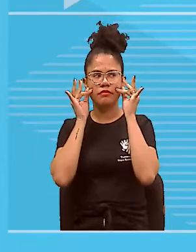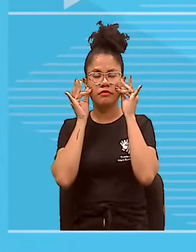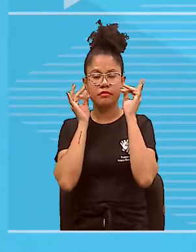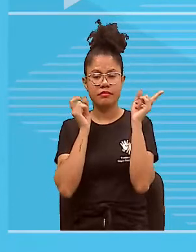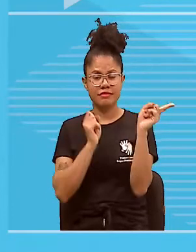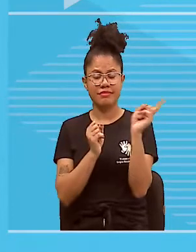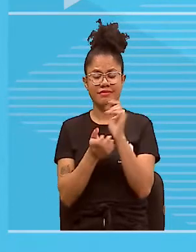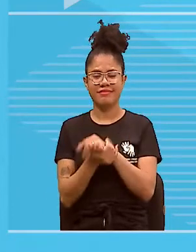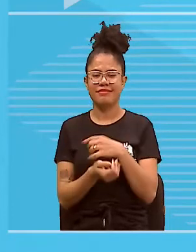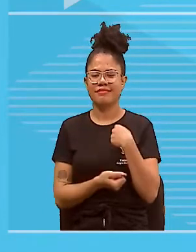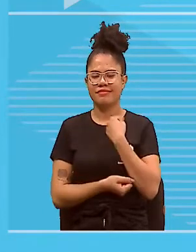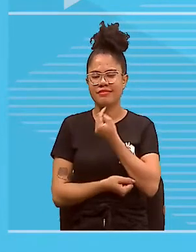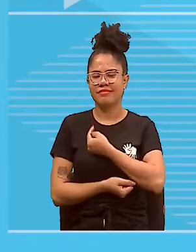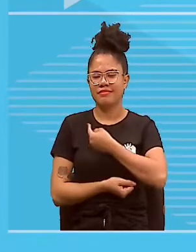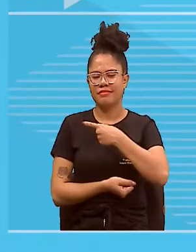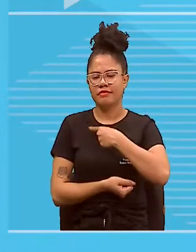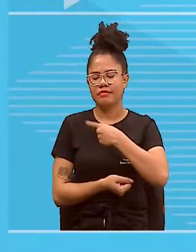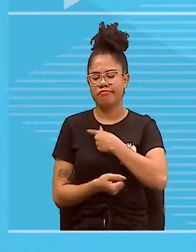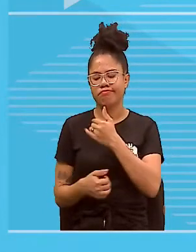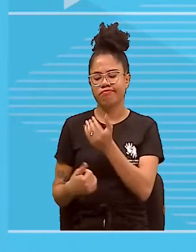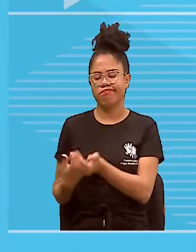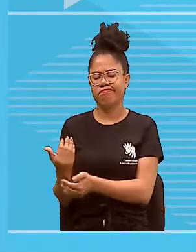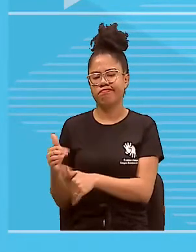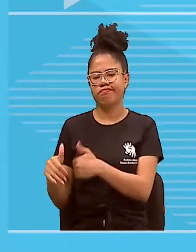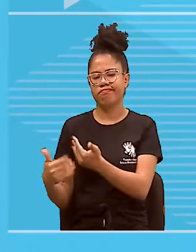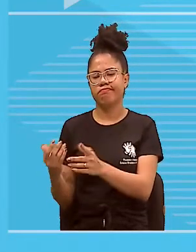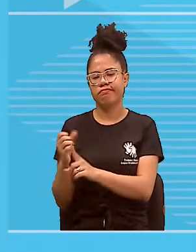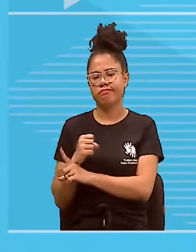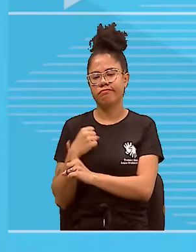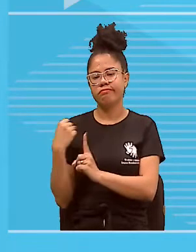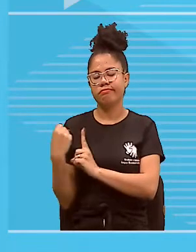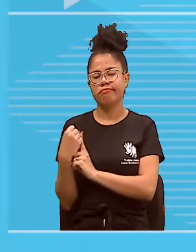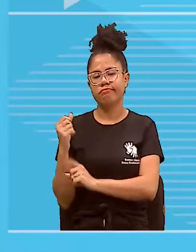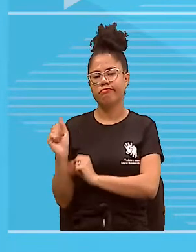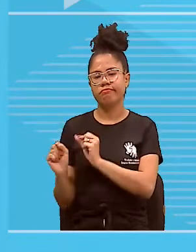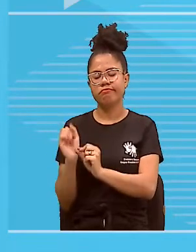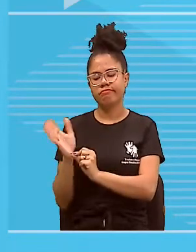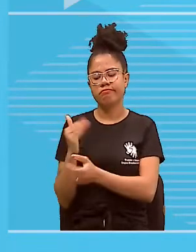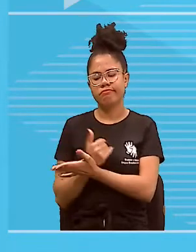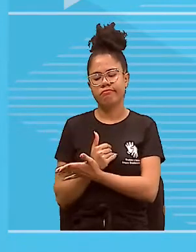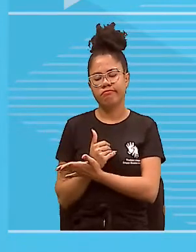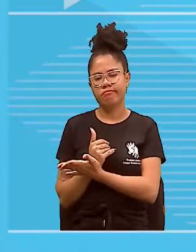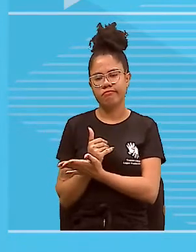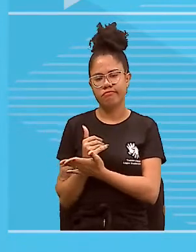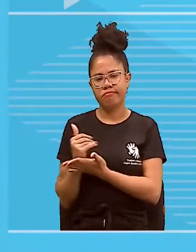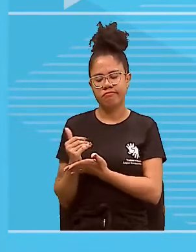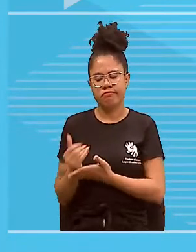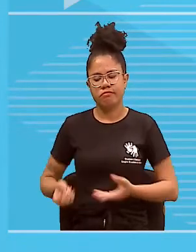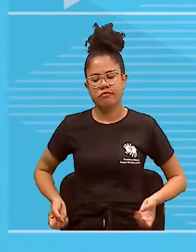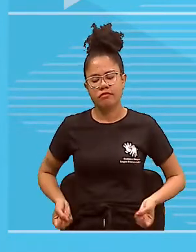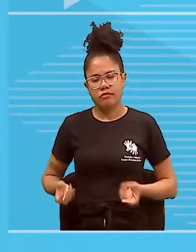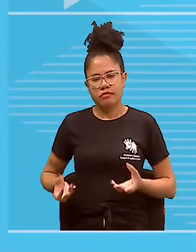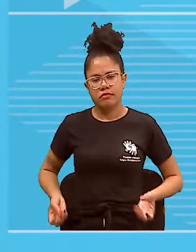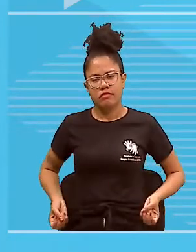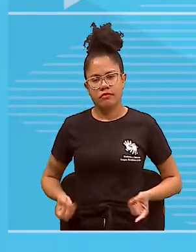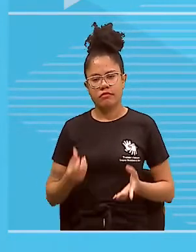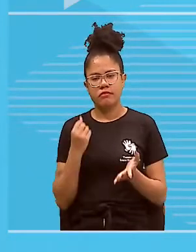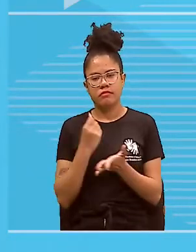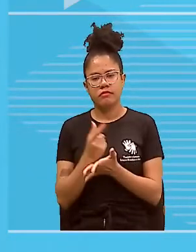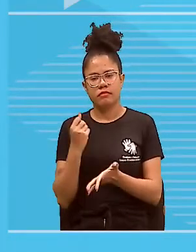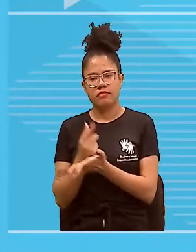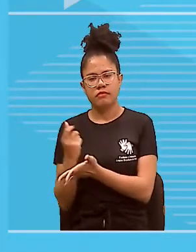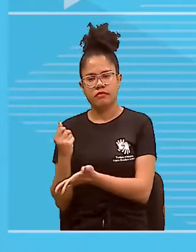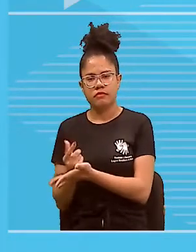nós temos aos pouquinhos uma sociedade que começa a consumir os chamados produtos